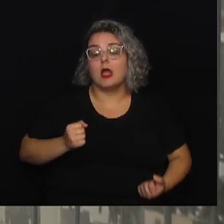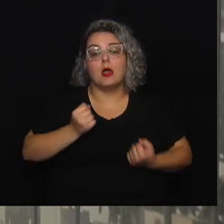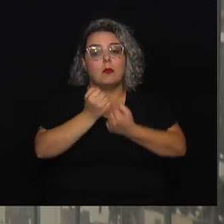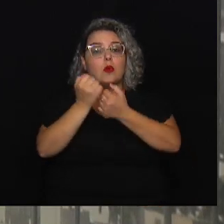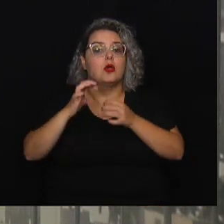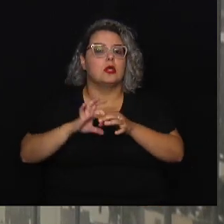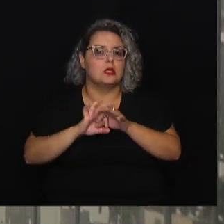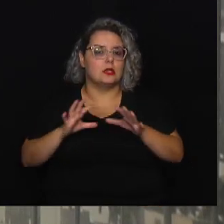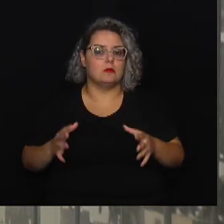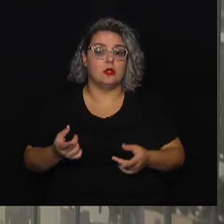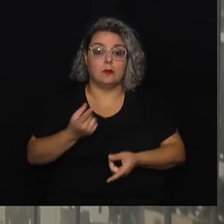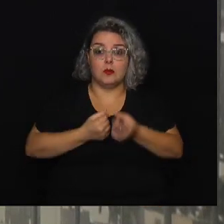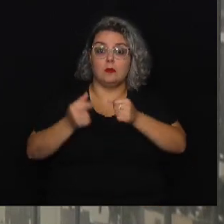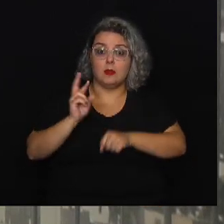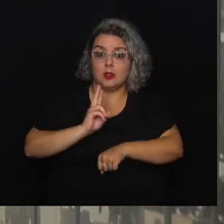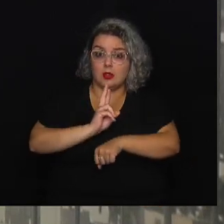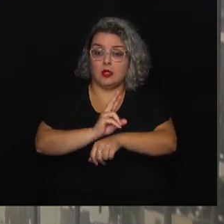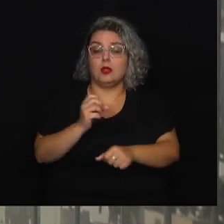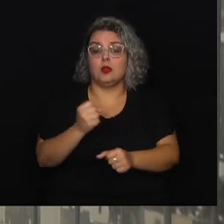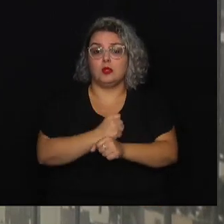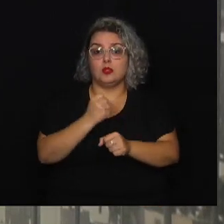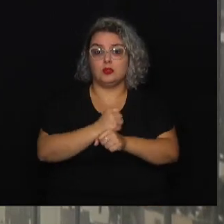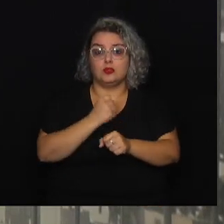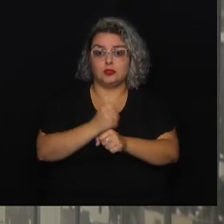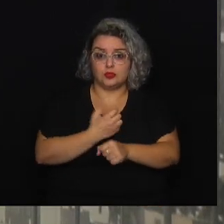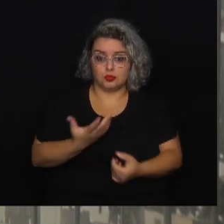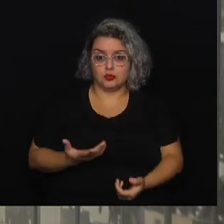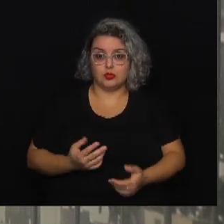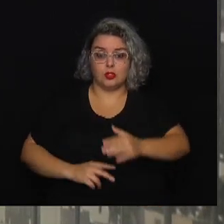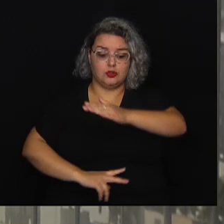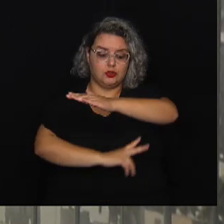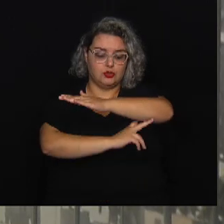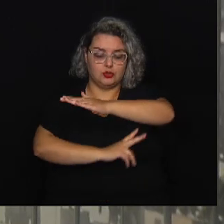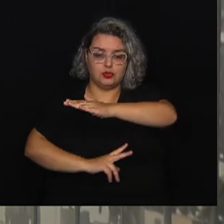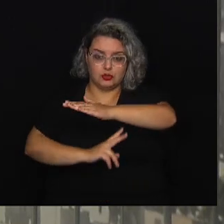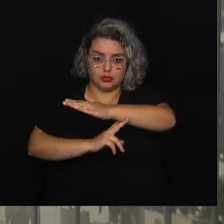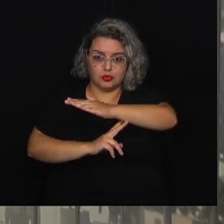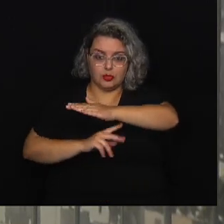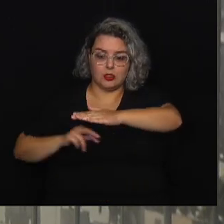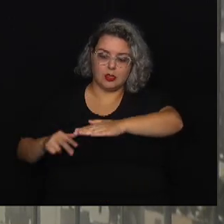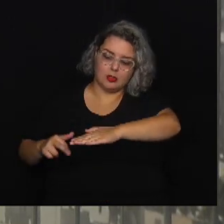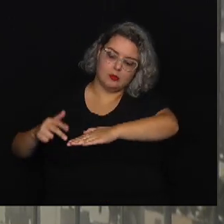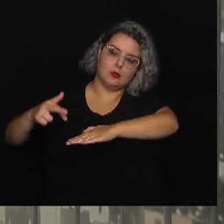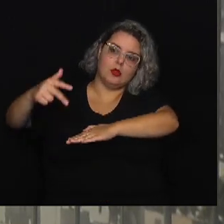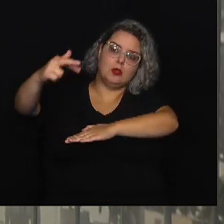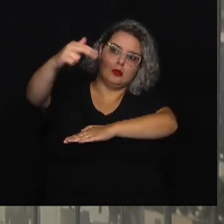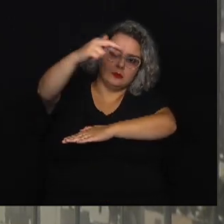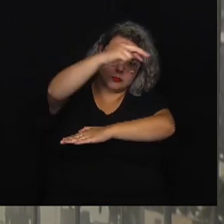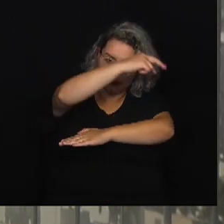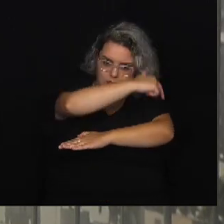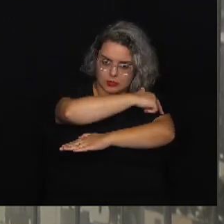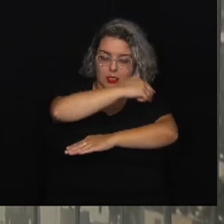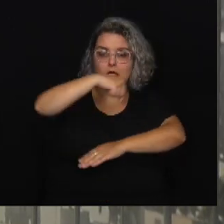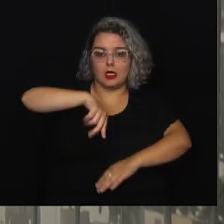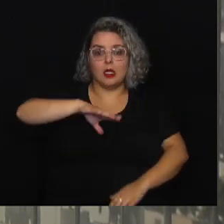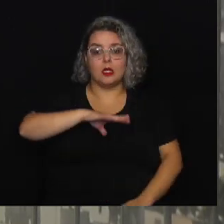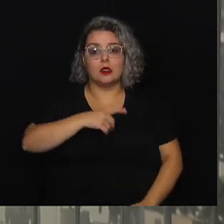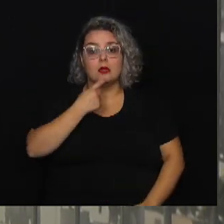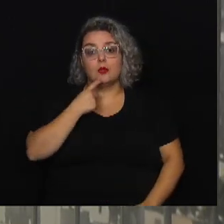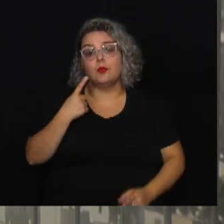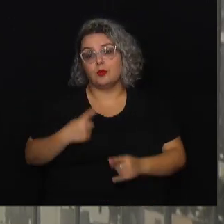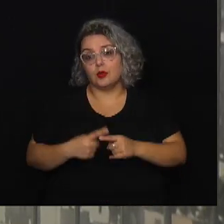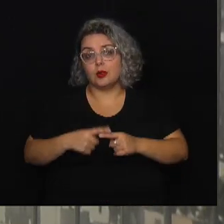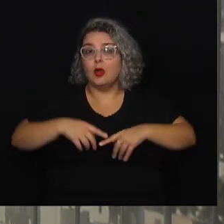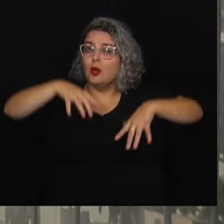de recursos para obras de construção de pontes e passarelas aqui em Campinas, em decorrência das